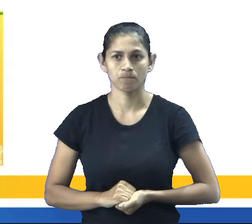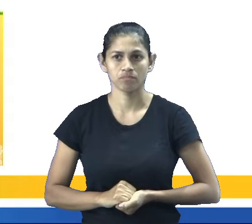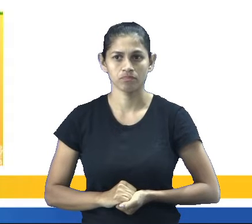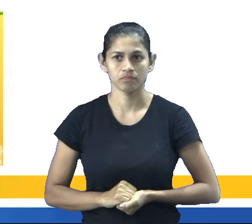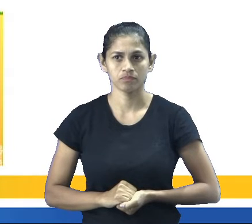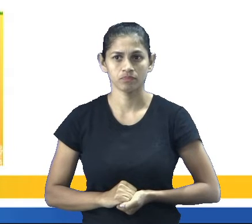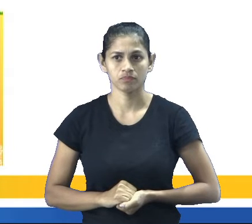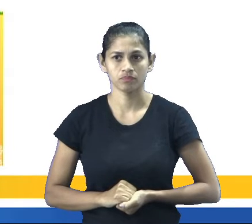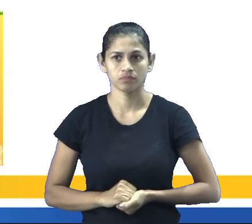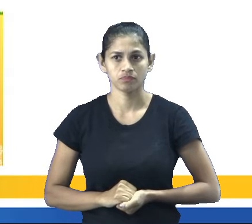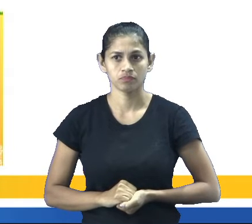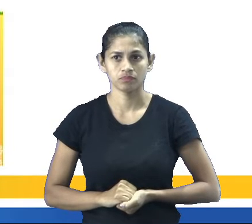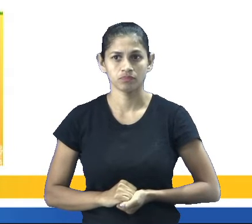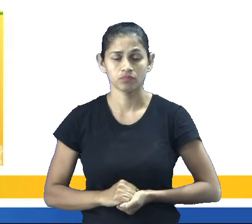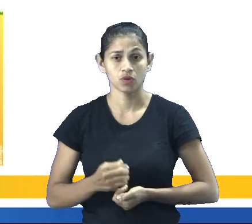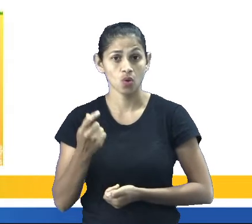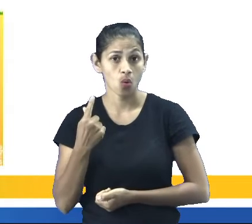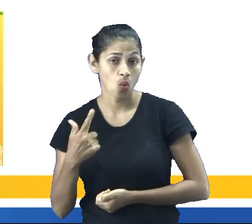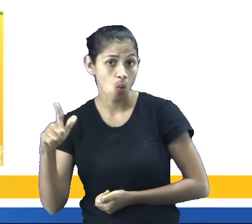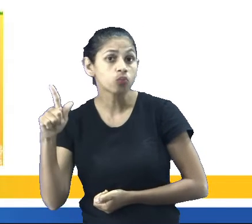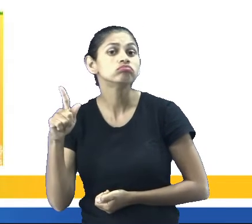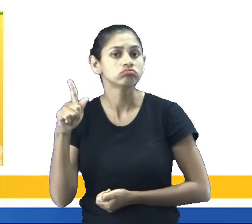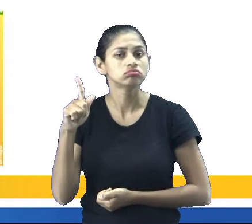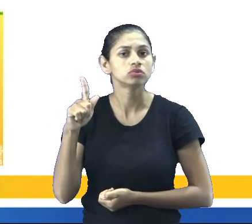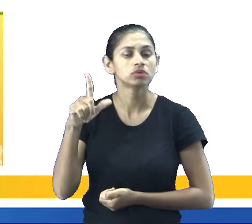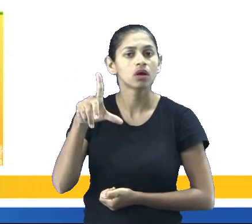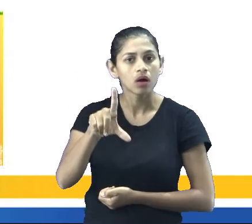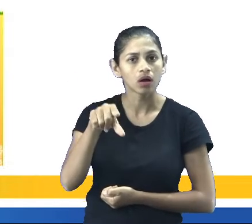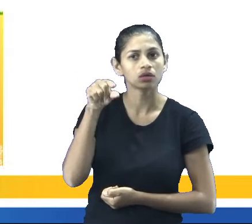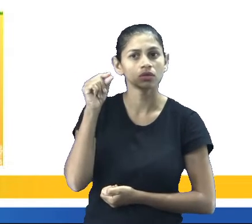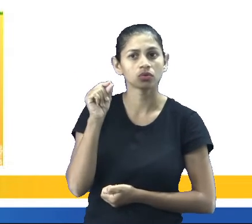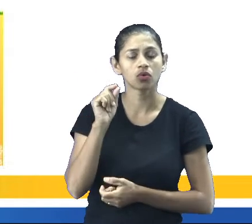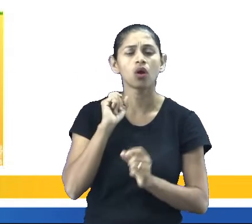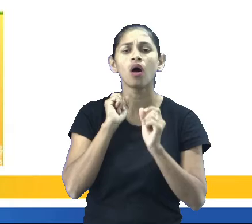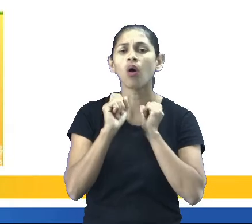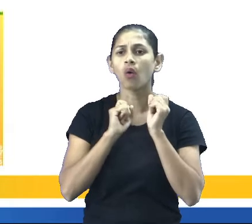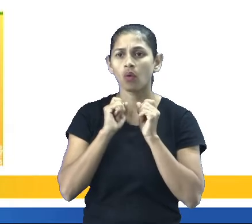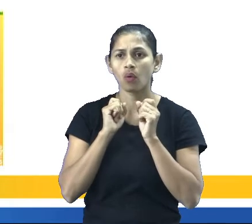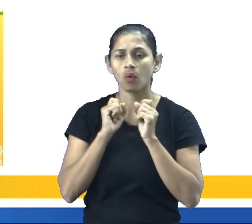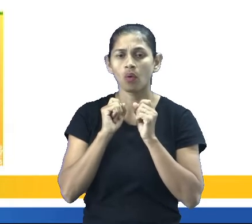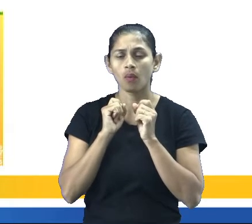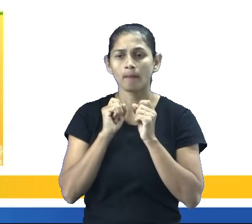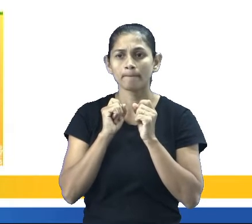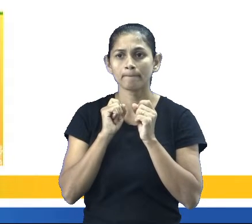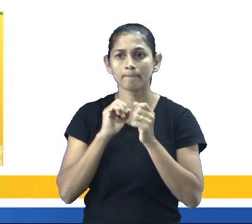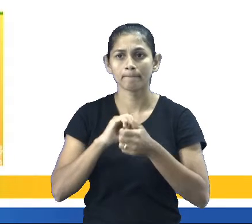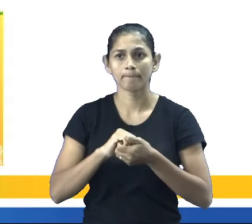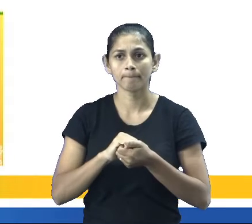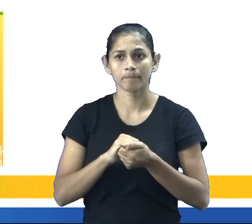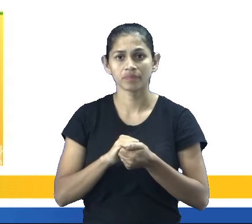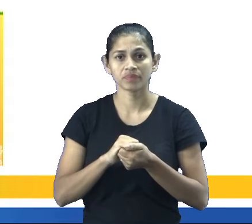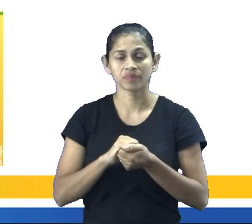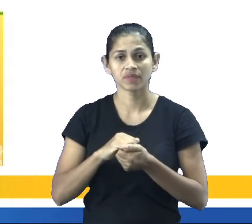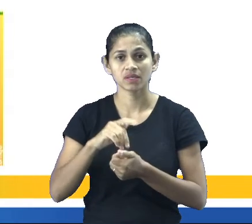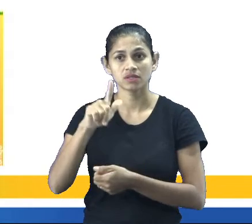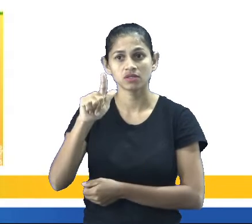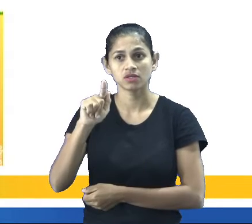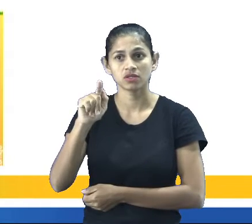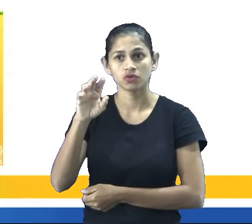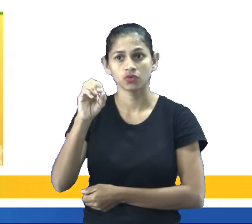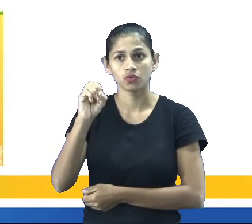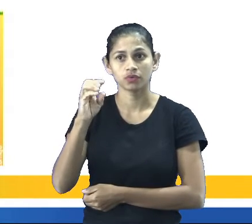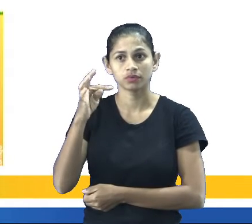Aí, outra opção, uma opção melhor, né, para esse tipo de produção de energia são a